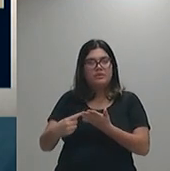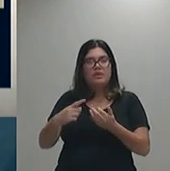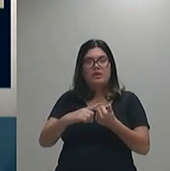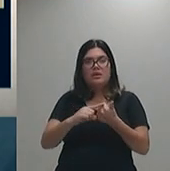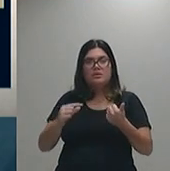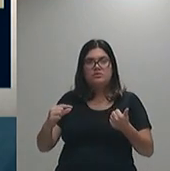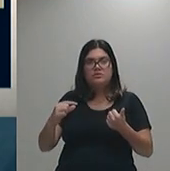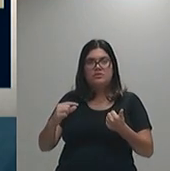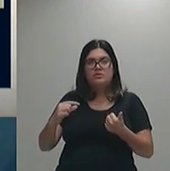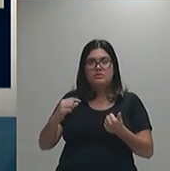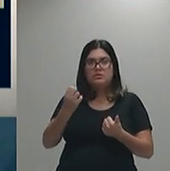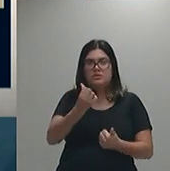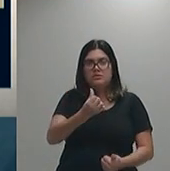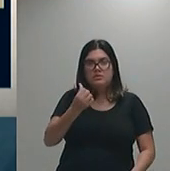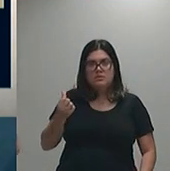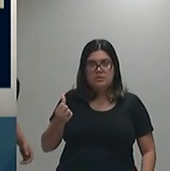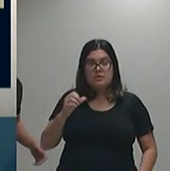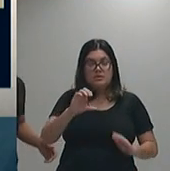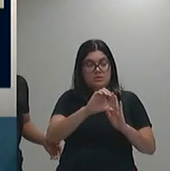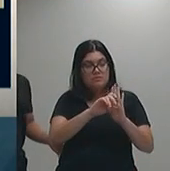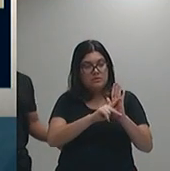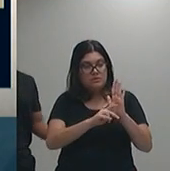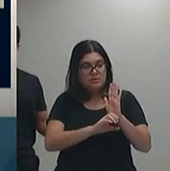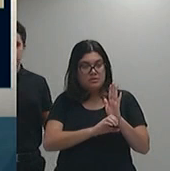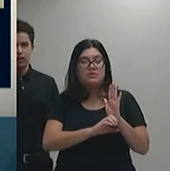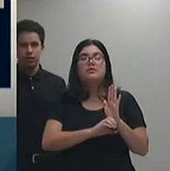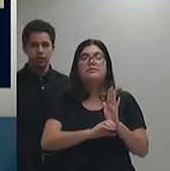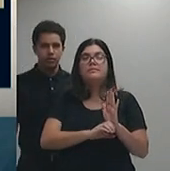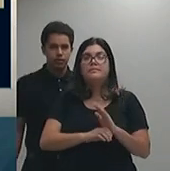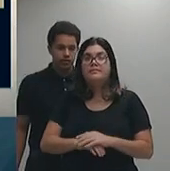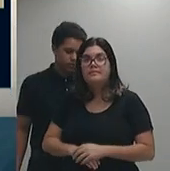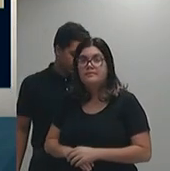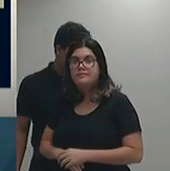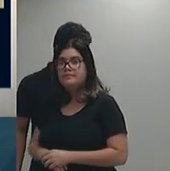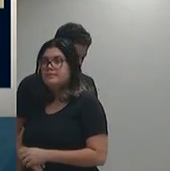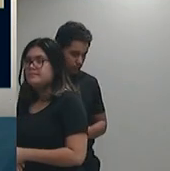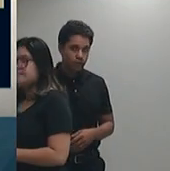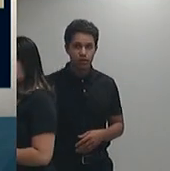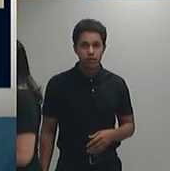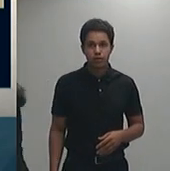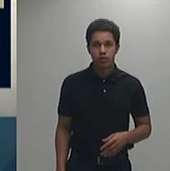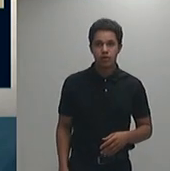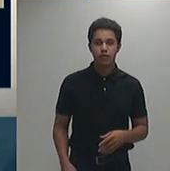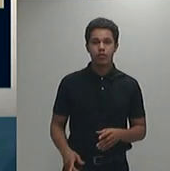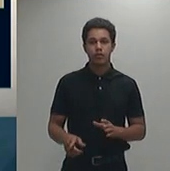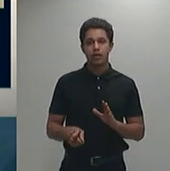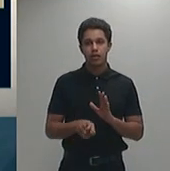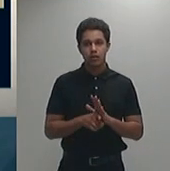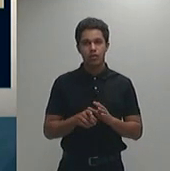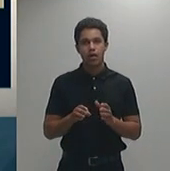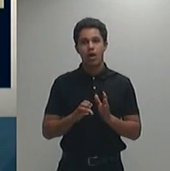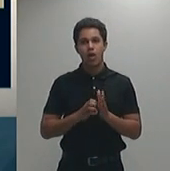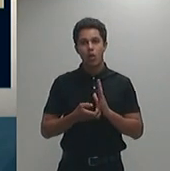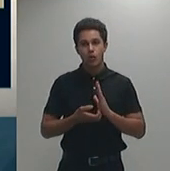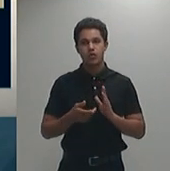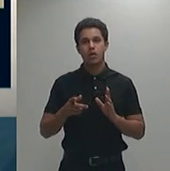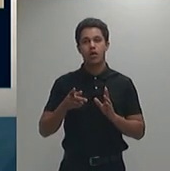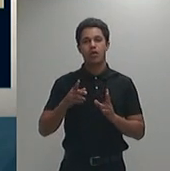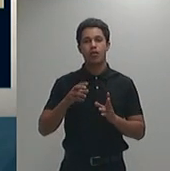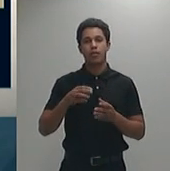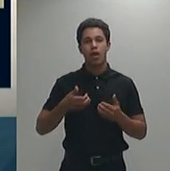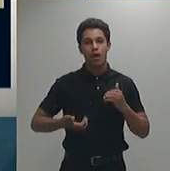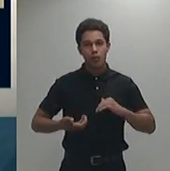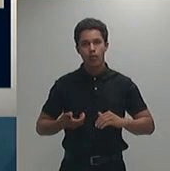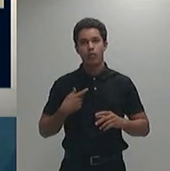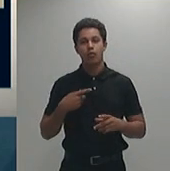66 do CPC e 105 um de da Constituição da República a partir do julgamento do leading Case o conflito